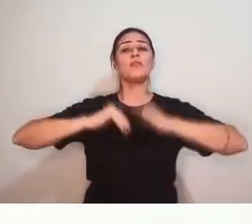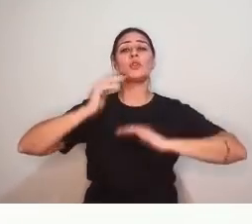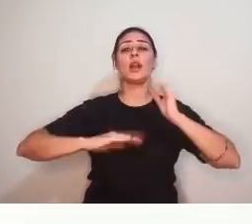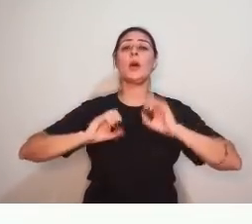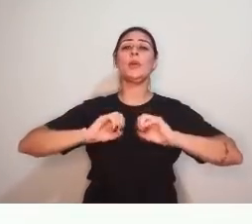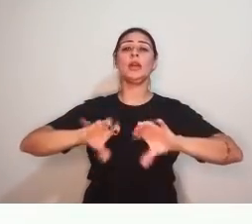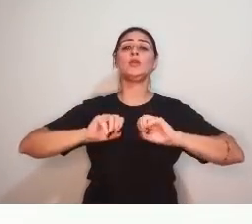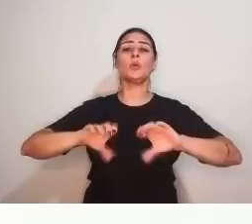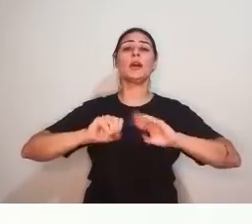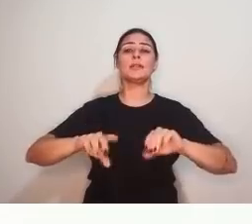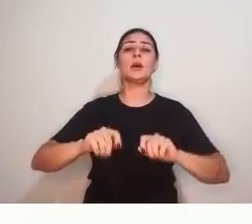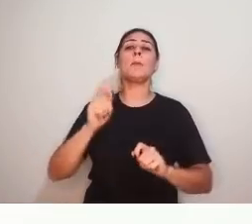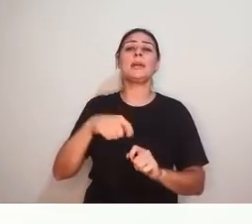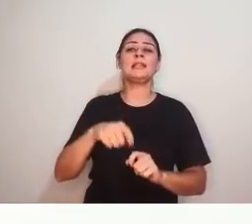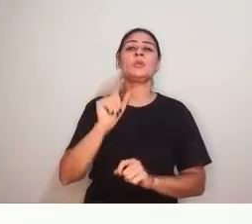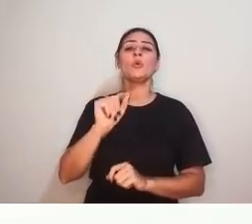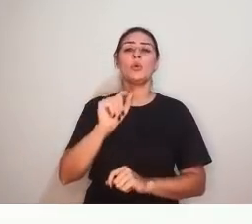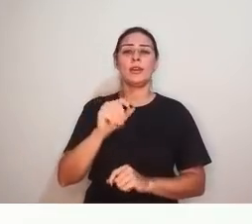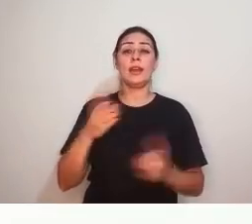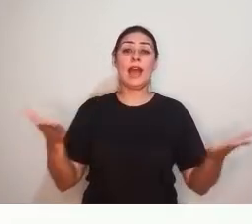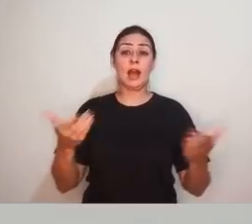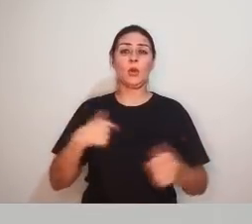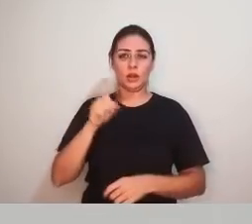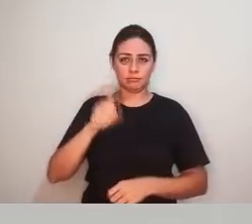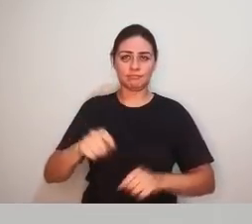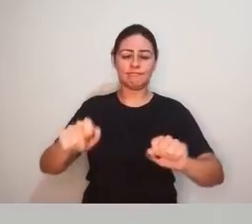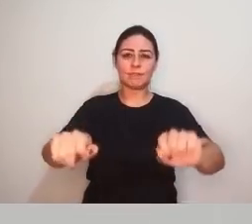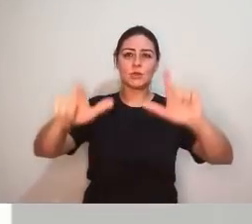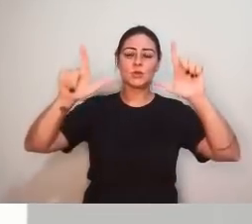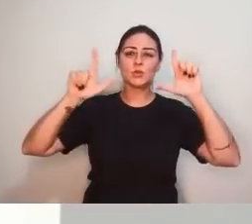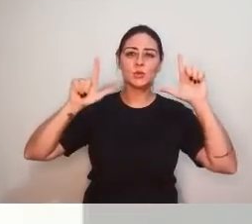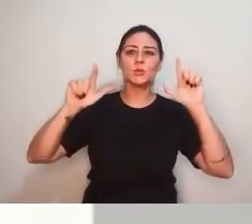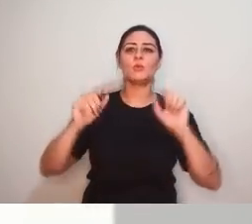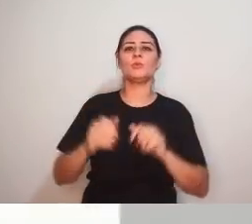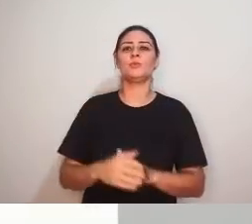da educação? Eu vou aqui dar um zoom.